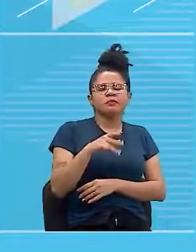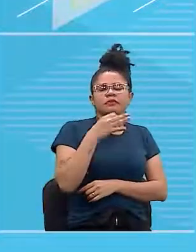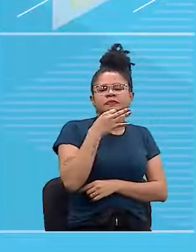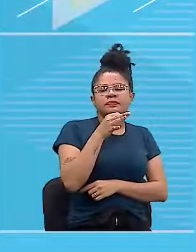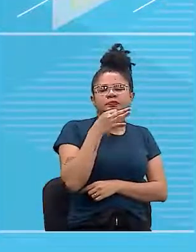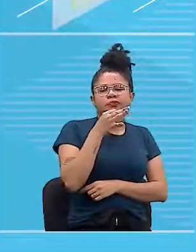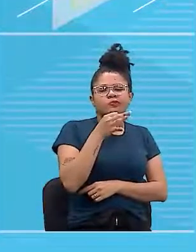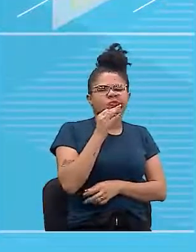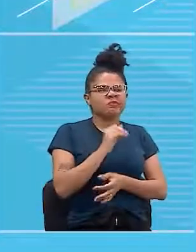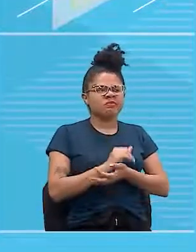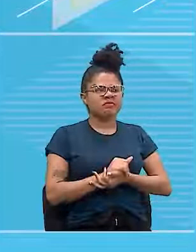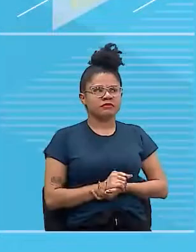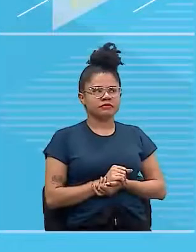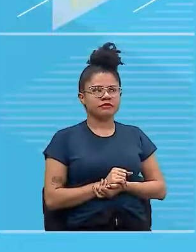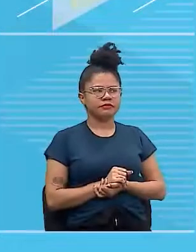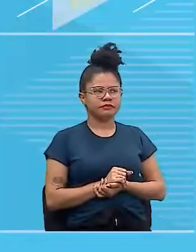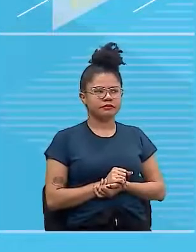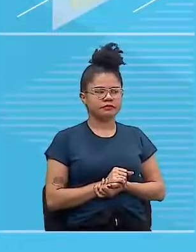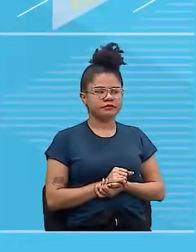um